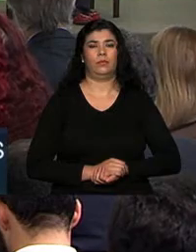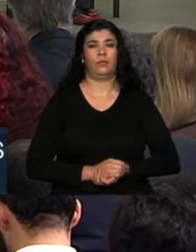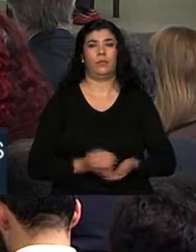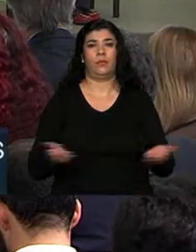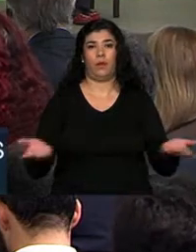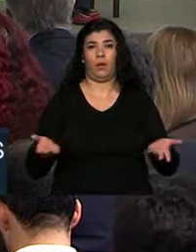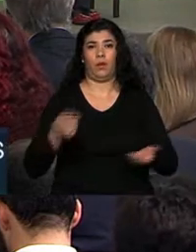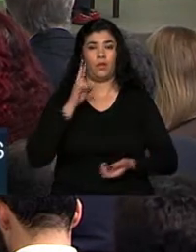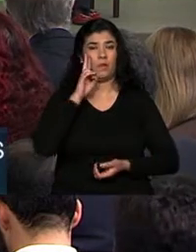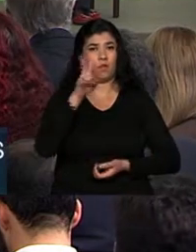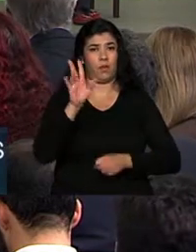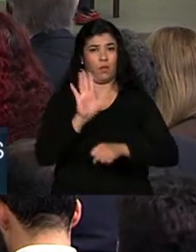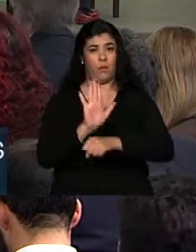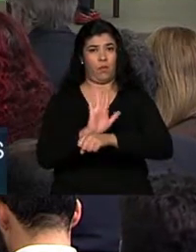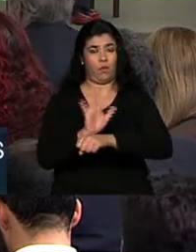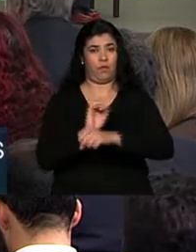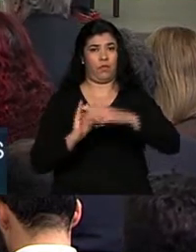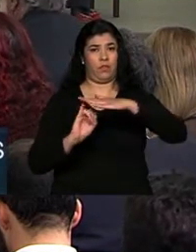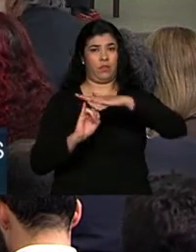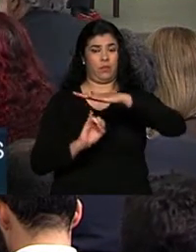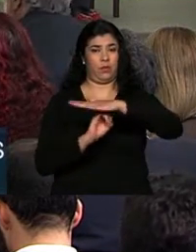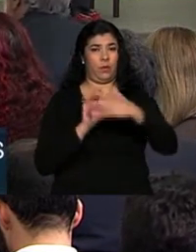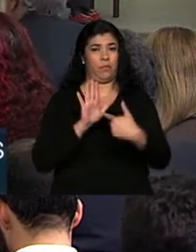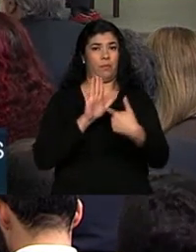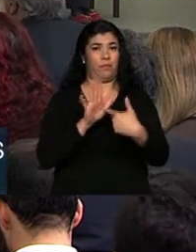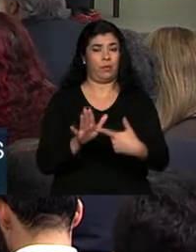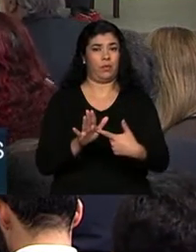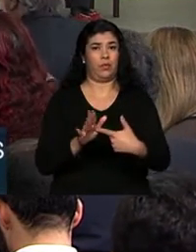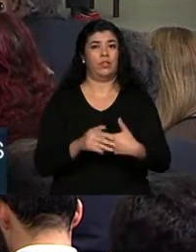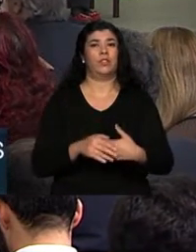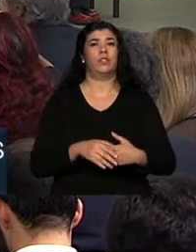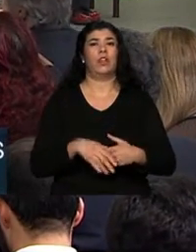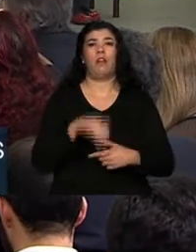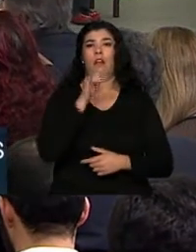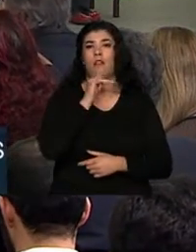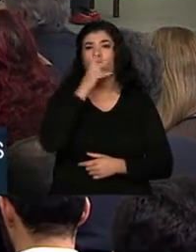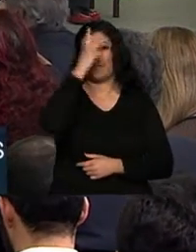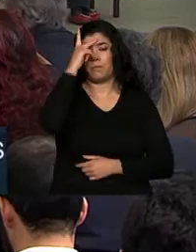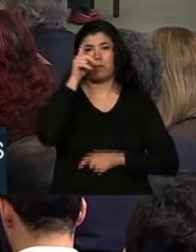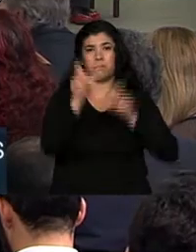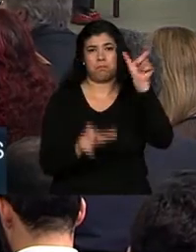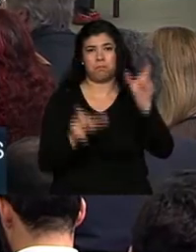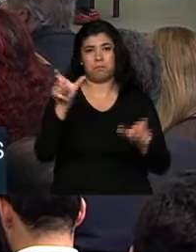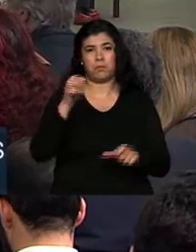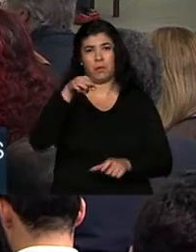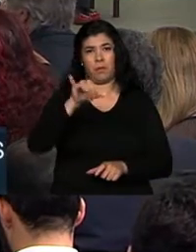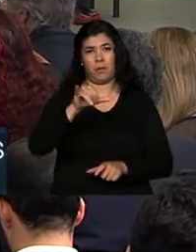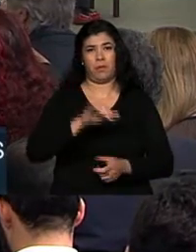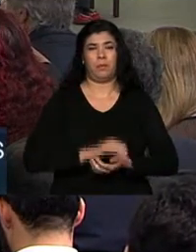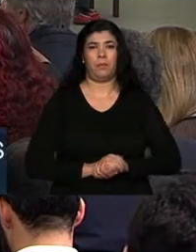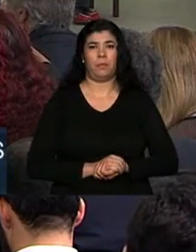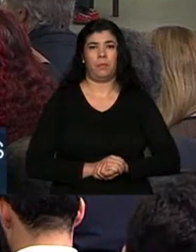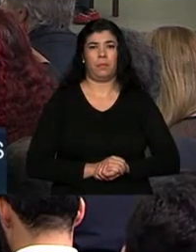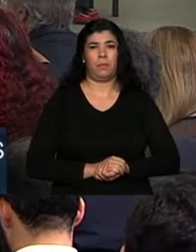Assistiremos agora a vídeo institucional com depoimentos de microempreendedores individuais.